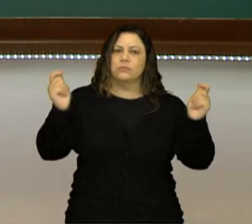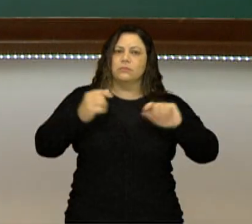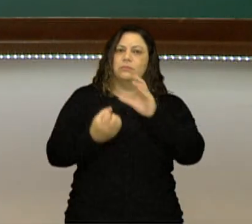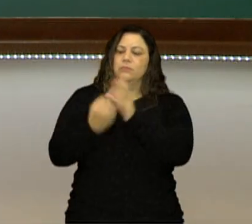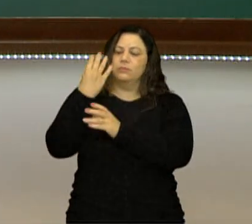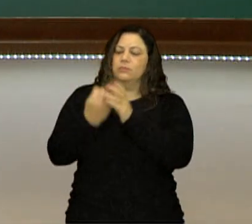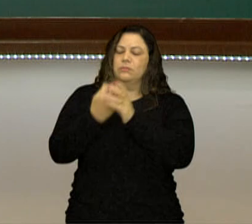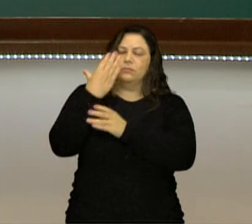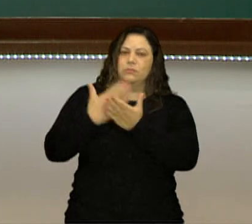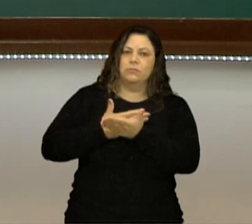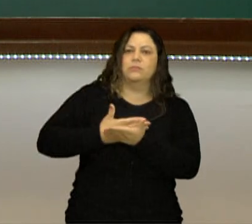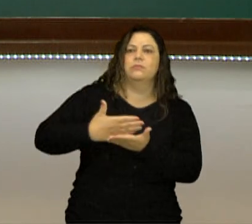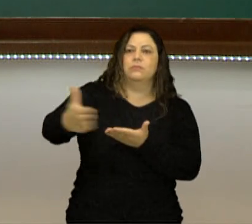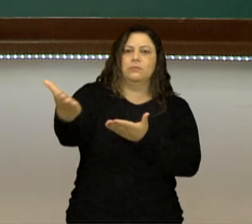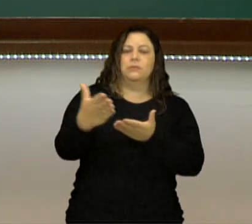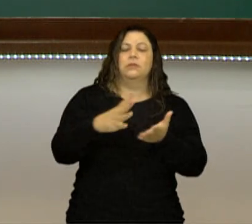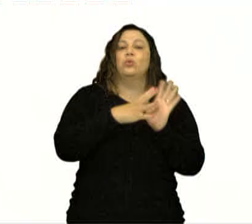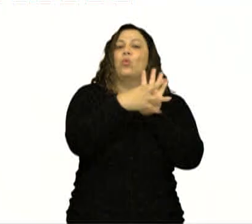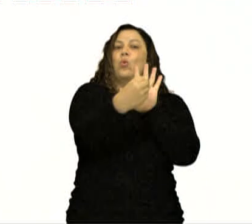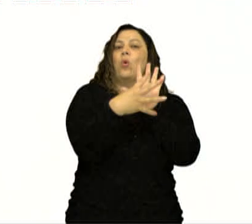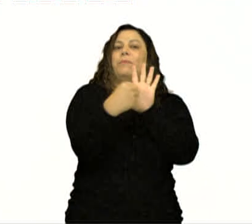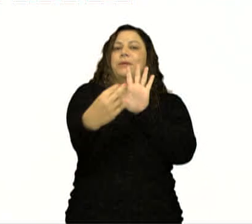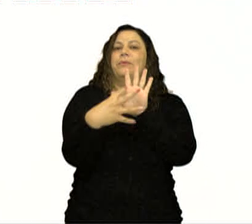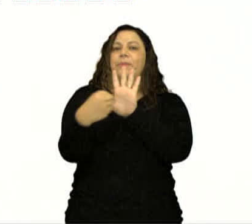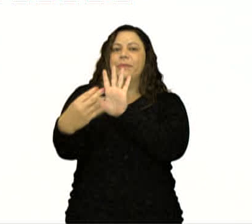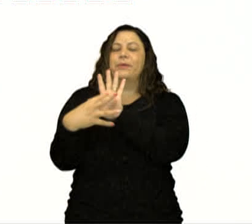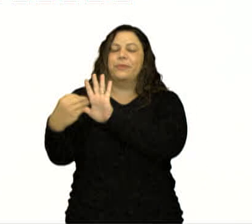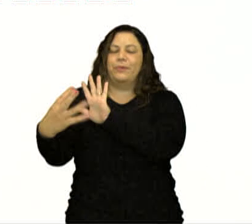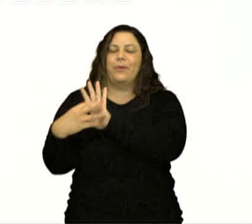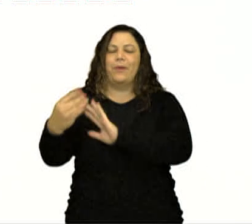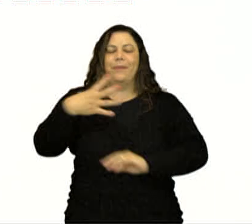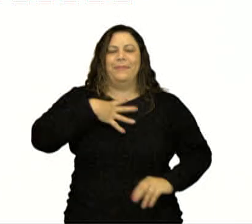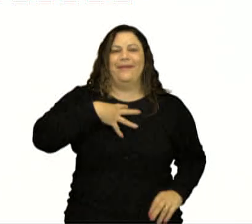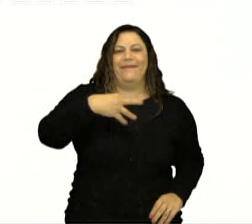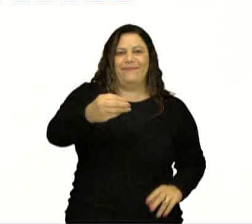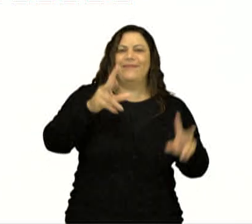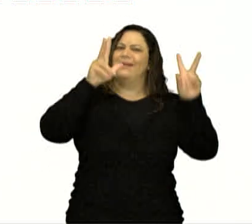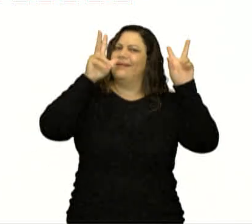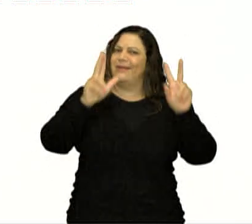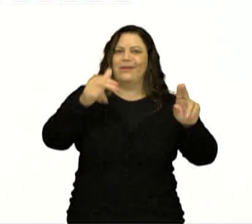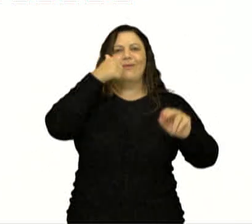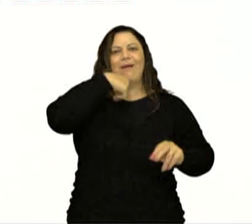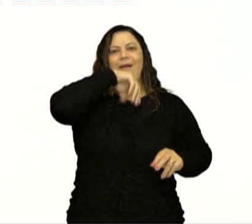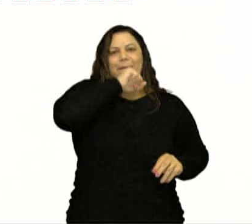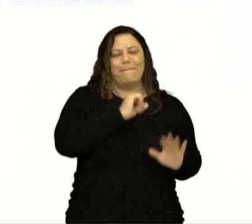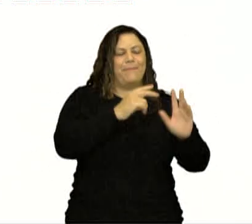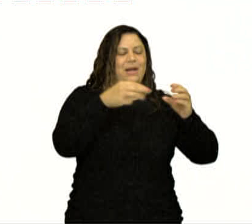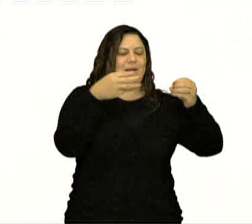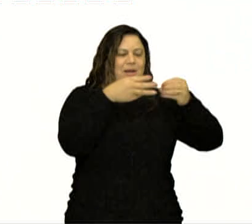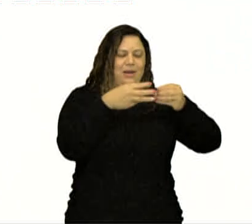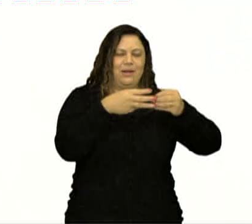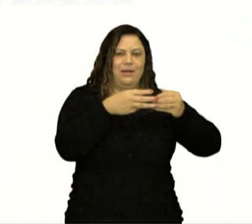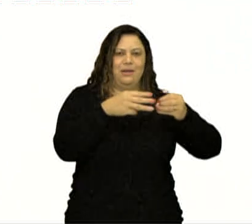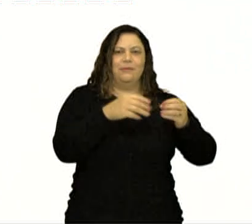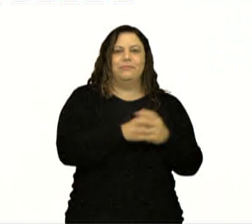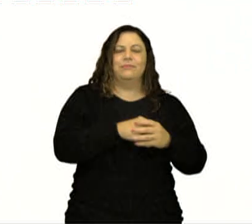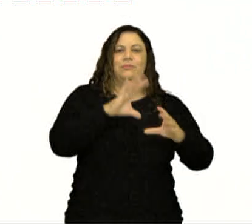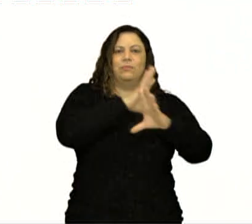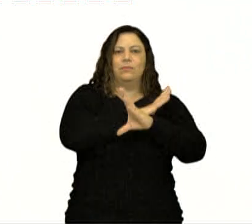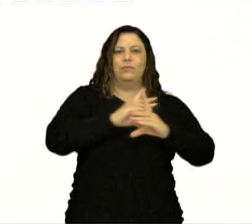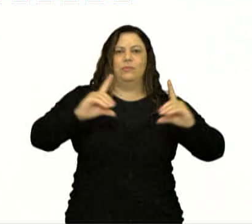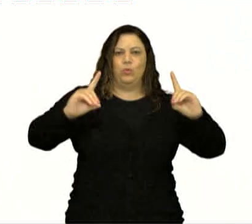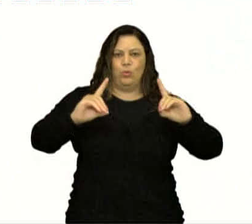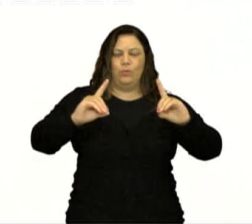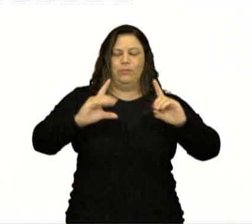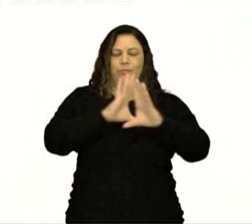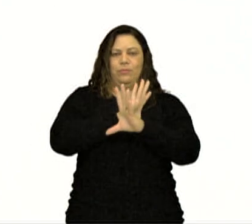ser inicial, fazendo cópias, né? Células filhas são iguais às células mães, que a gente chamaria ali de clones, tá? Mantendo lá o mesmo